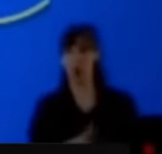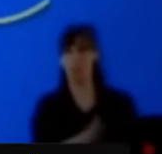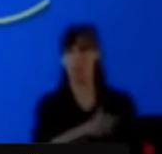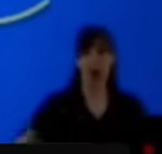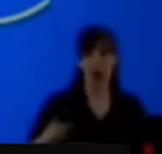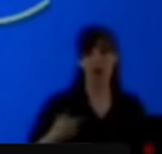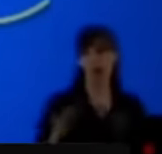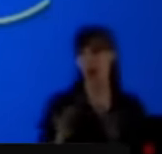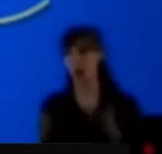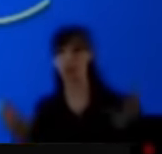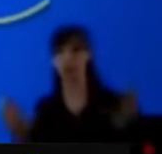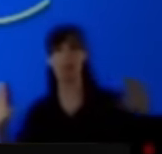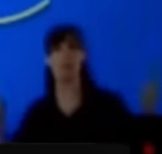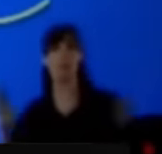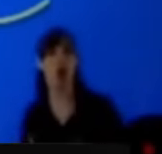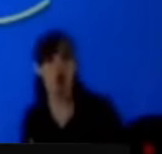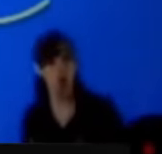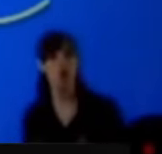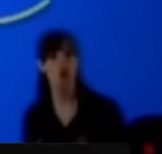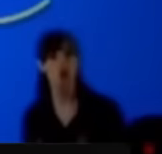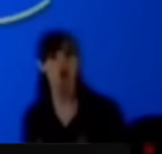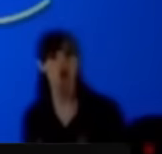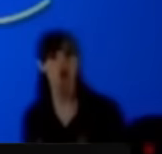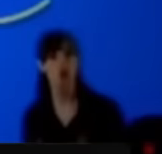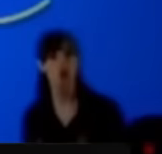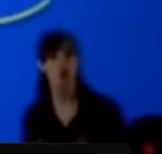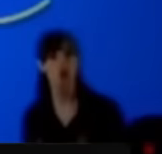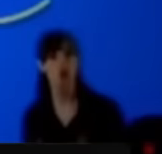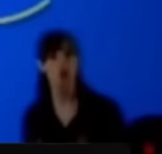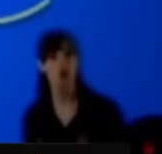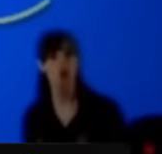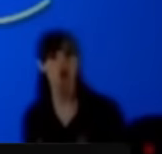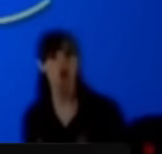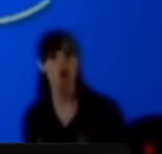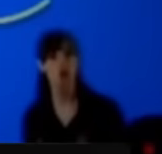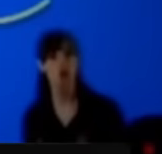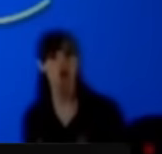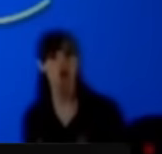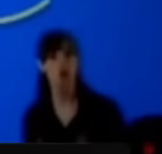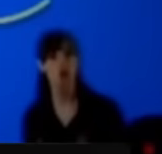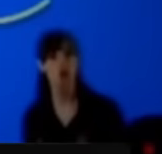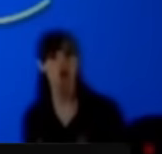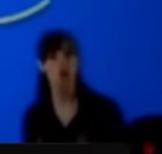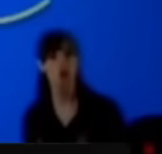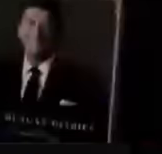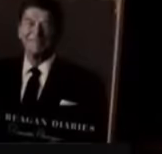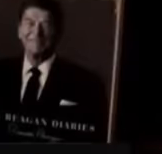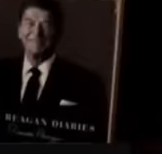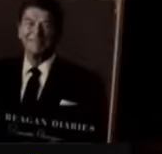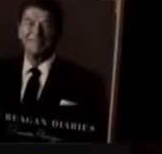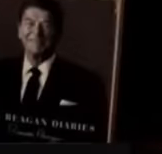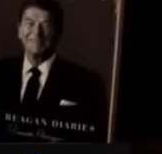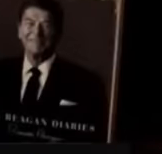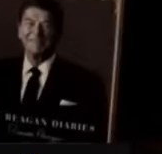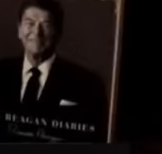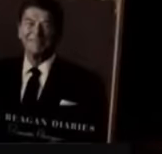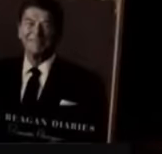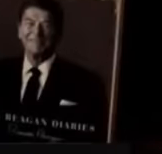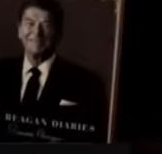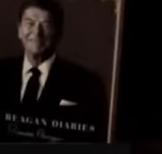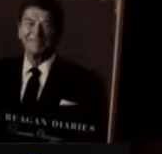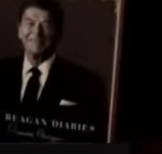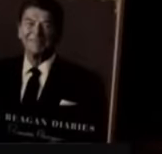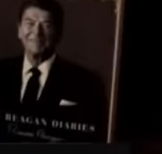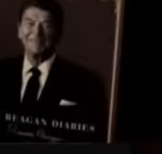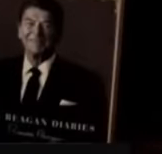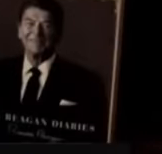pobreza, menos liberdade e, em consequência, pior padrão de vida. Cara, sensacional esse discurso. Desculpa aí